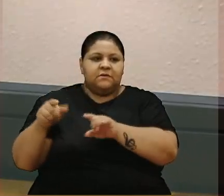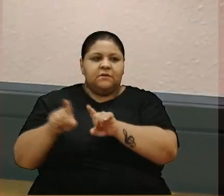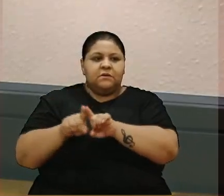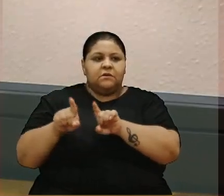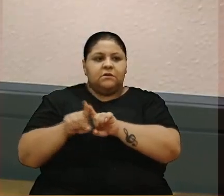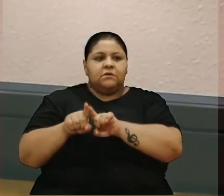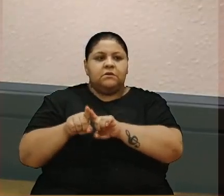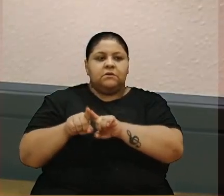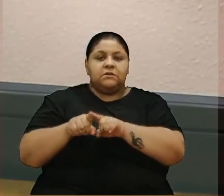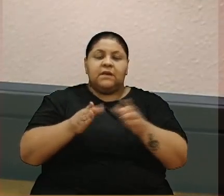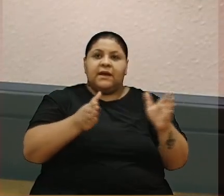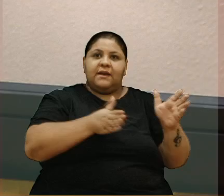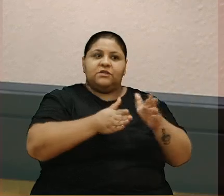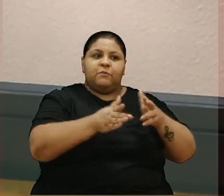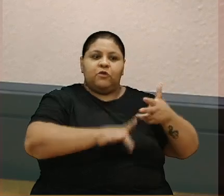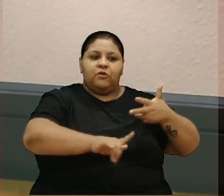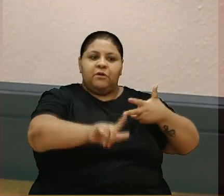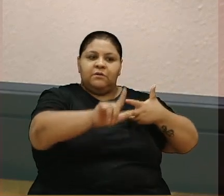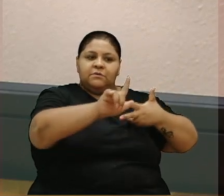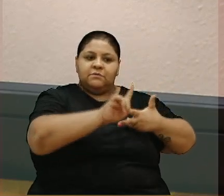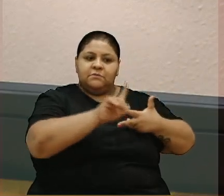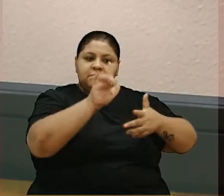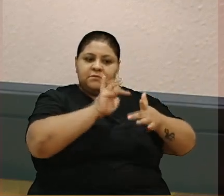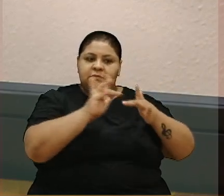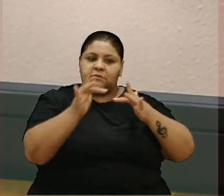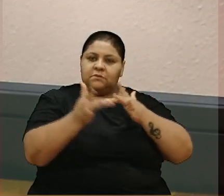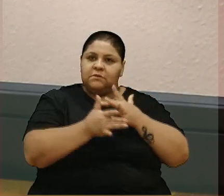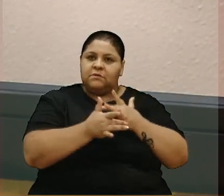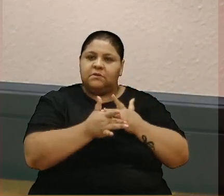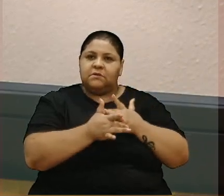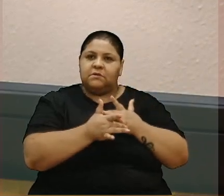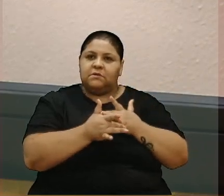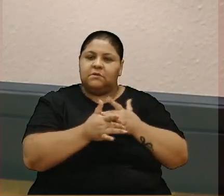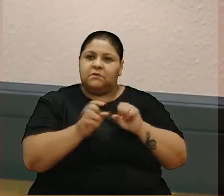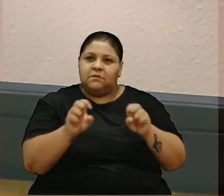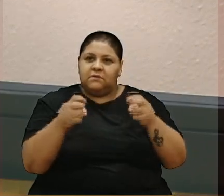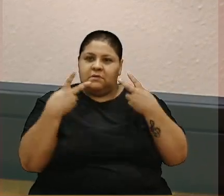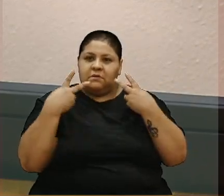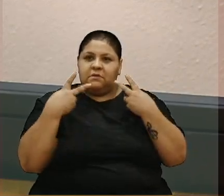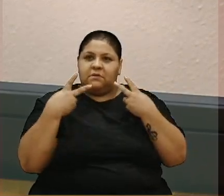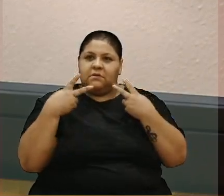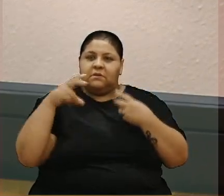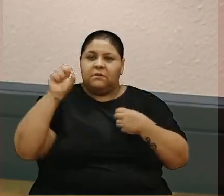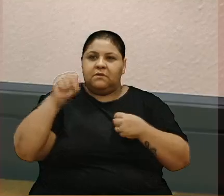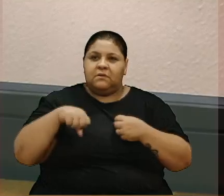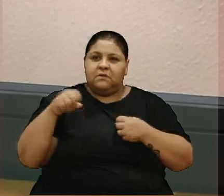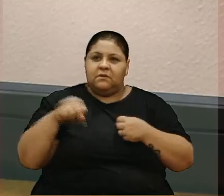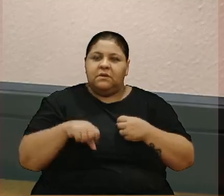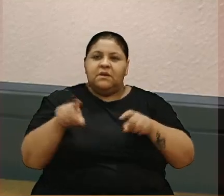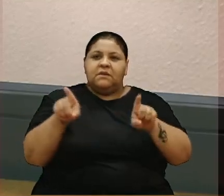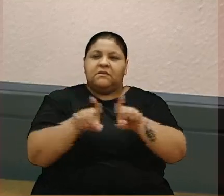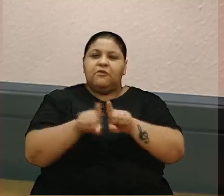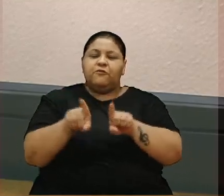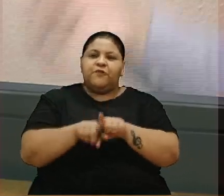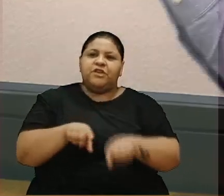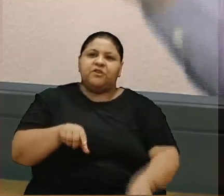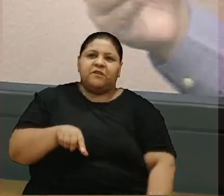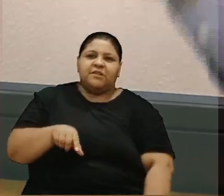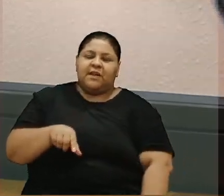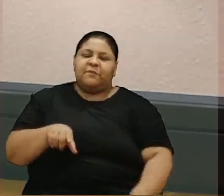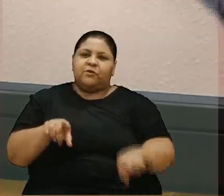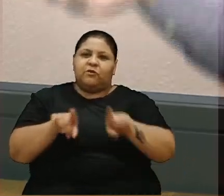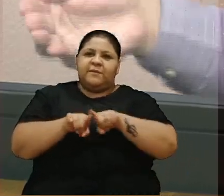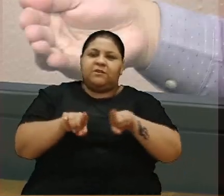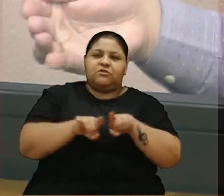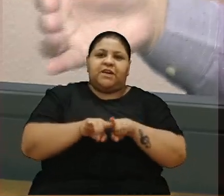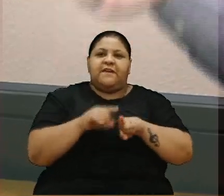na legislatura passada nas redes sociais em razão a isso e percebo sim que as colegas mulheres têm um tratamento diferenciado e por conta